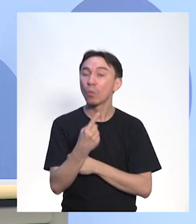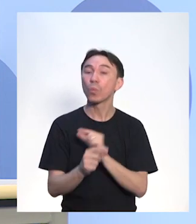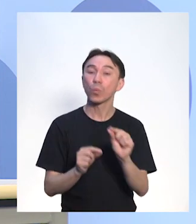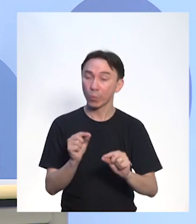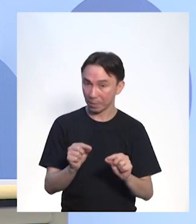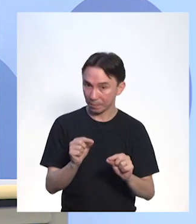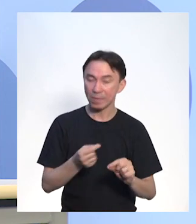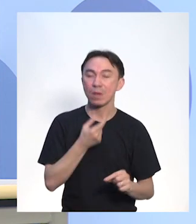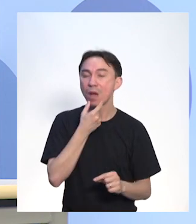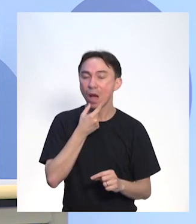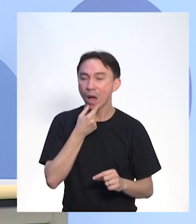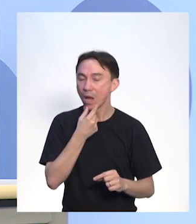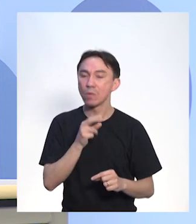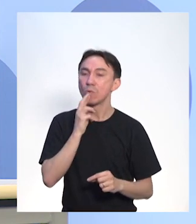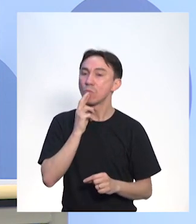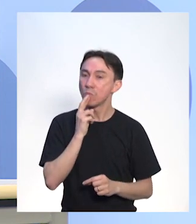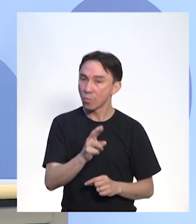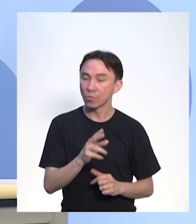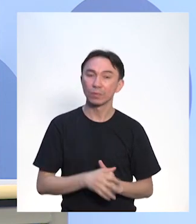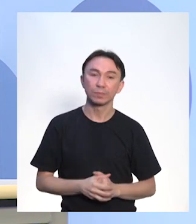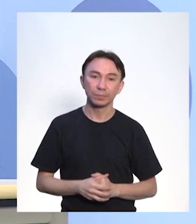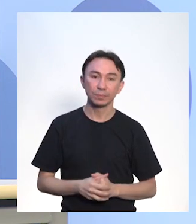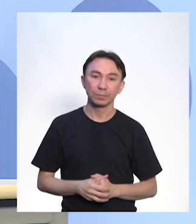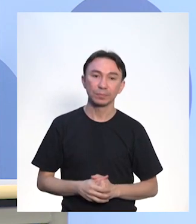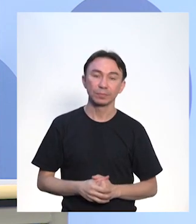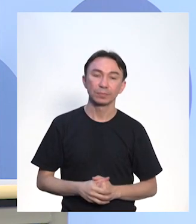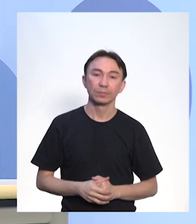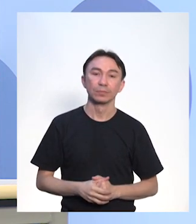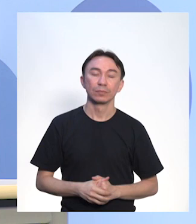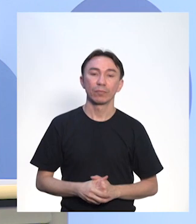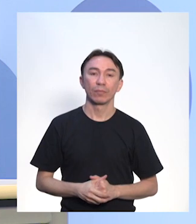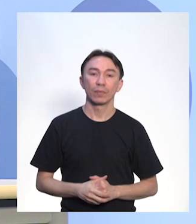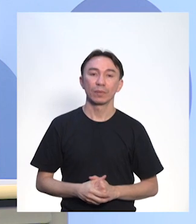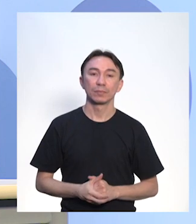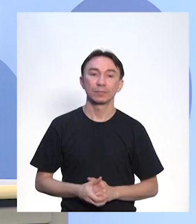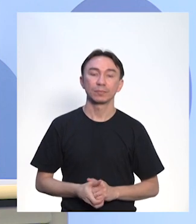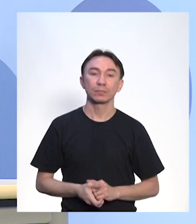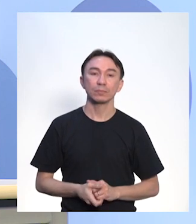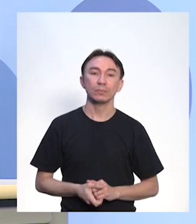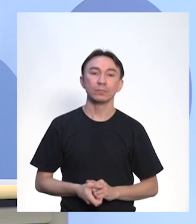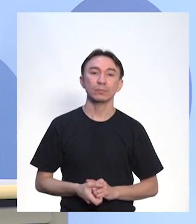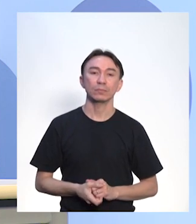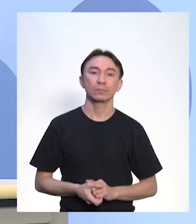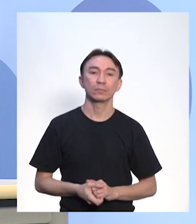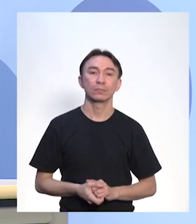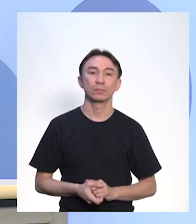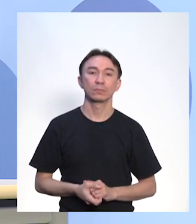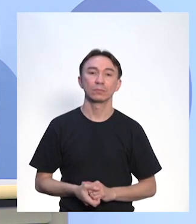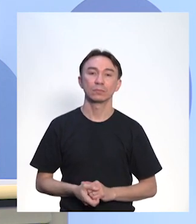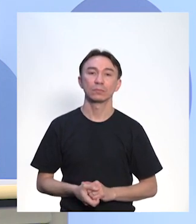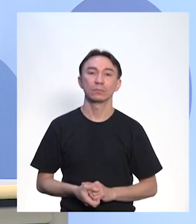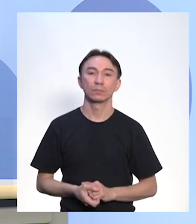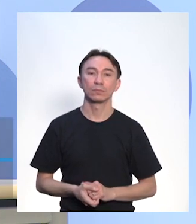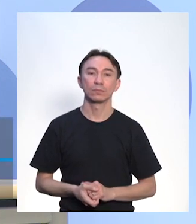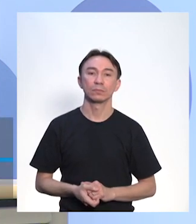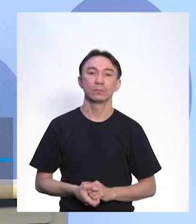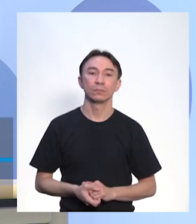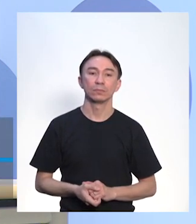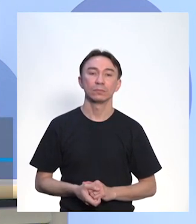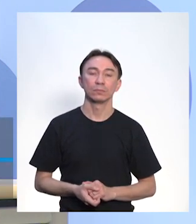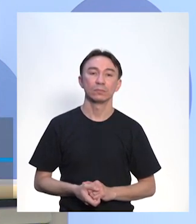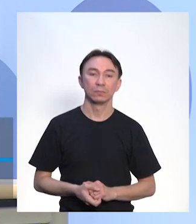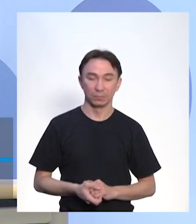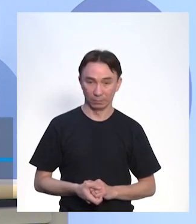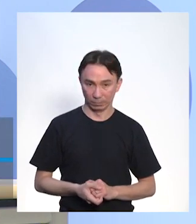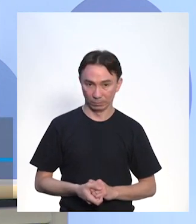about solar energy. The objective of the video is reducing footprint. E a